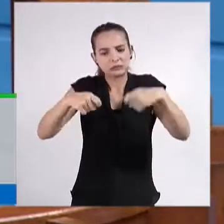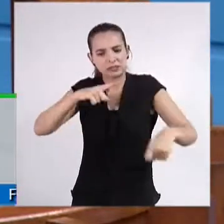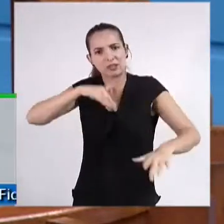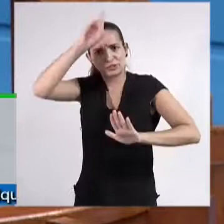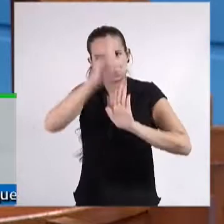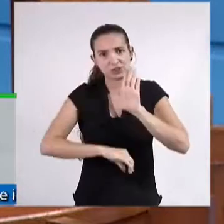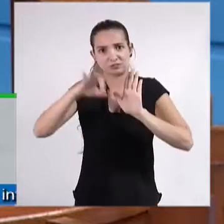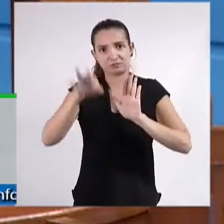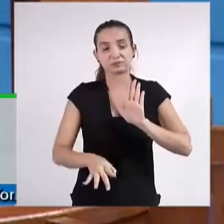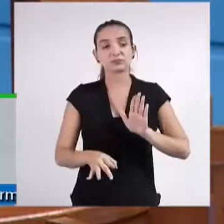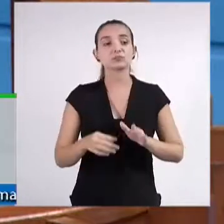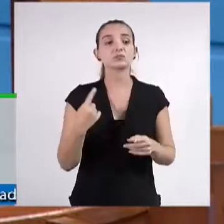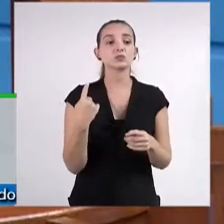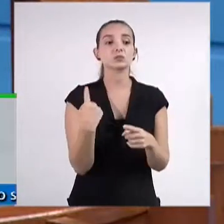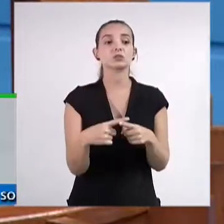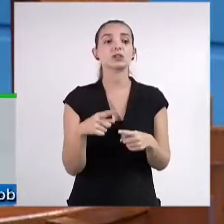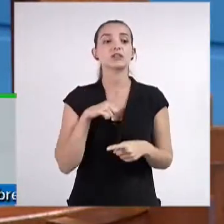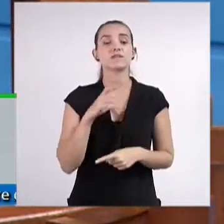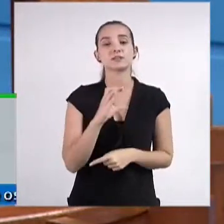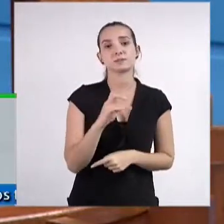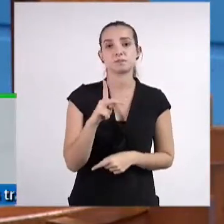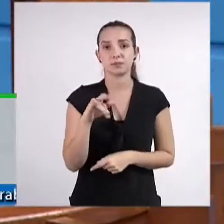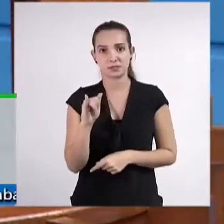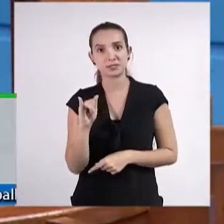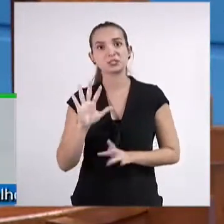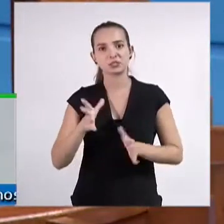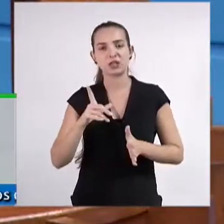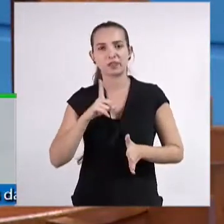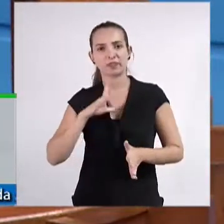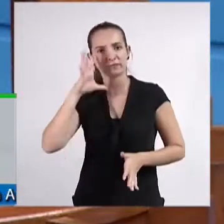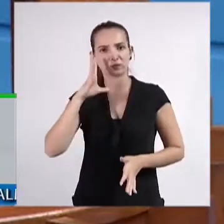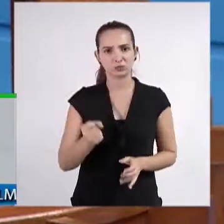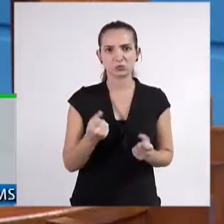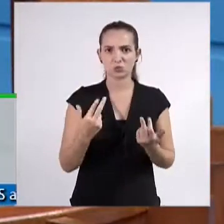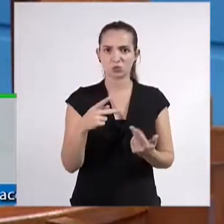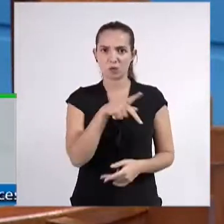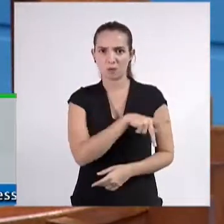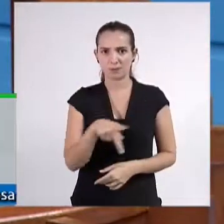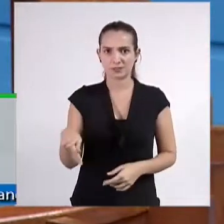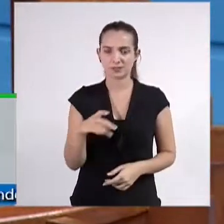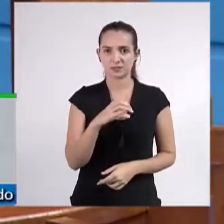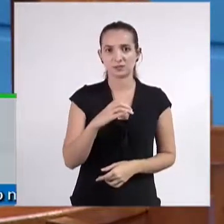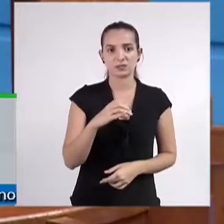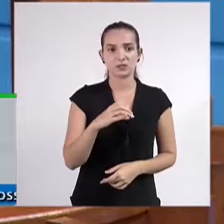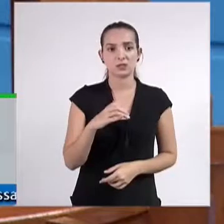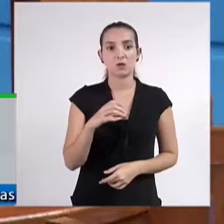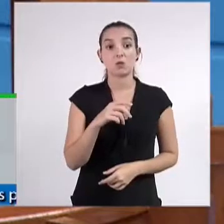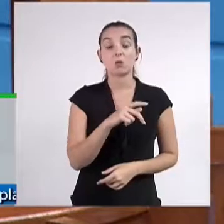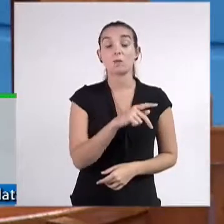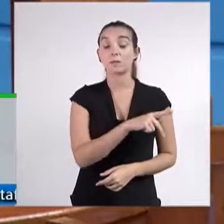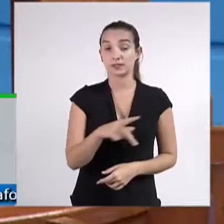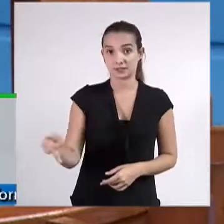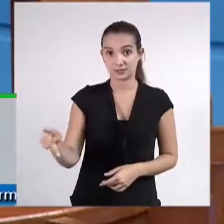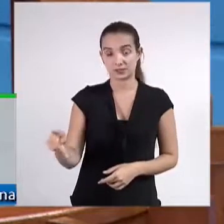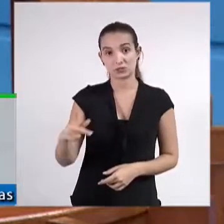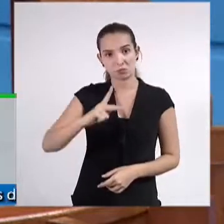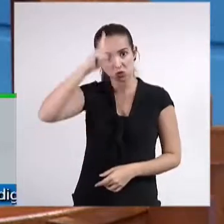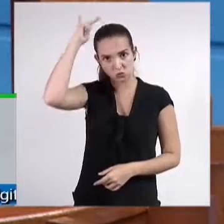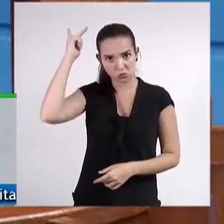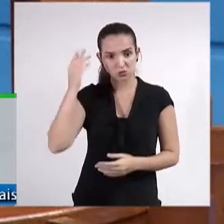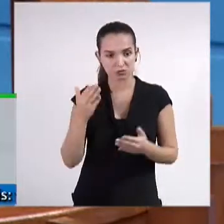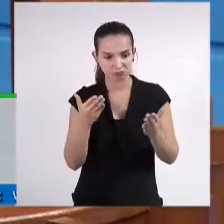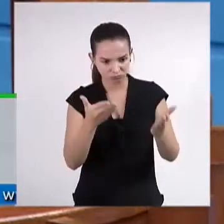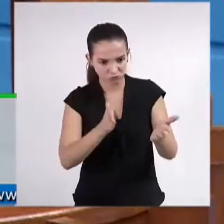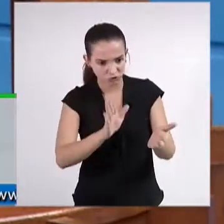inclusive Comissão Parlamentar de Inquérito, e que deu resultado. O nosso presidente, o presidente da casa, Paulo Corrêa, já foi presidente da CPI.